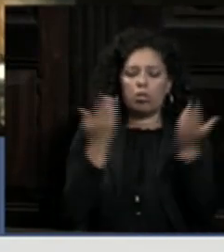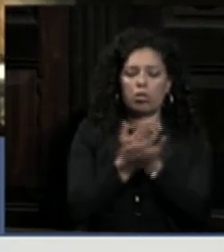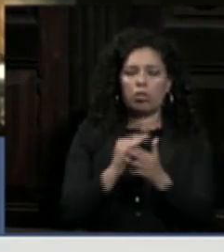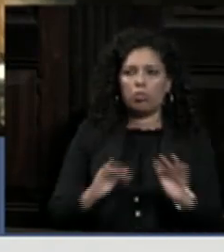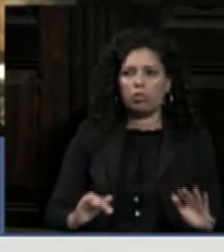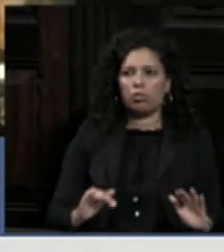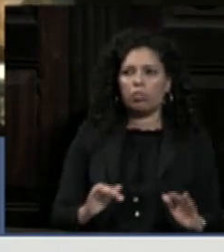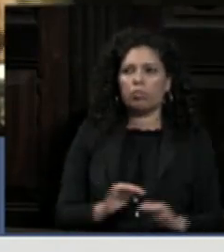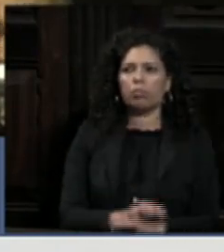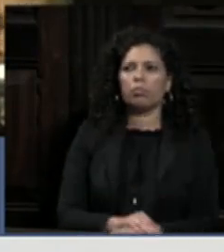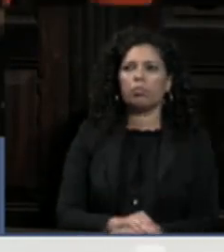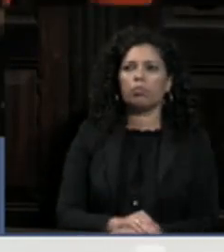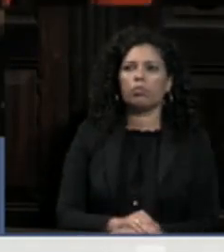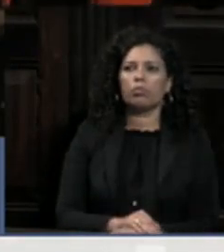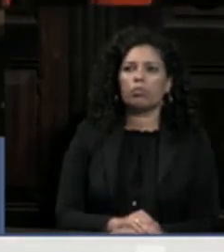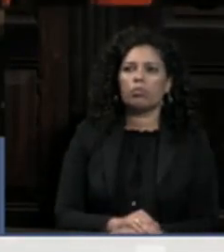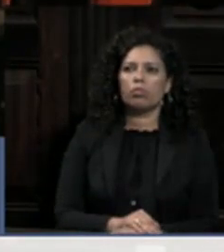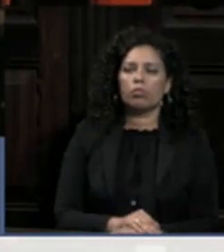sessão